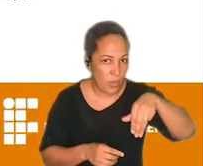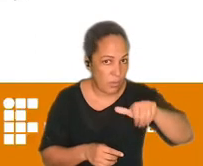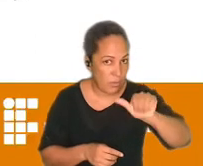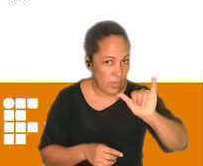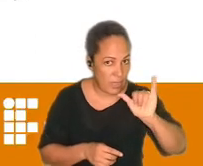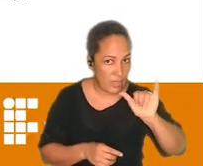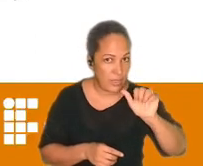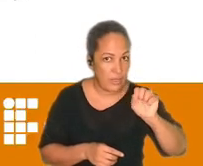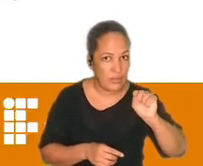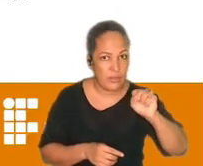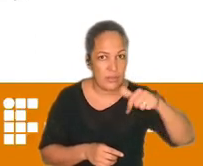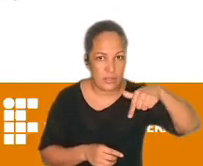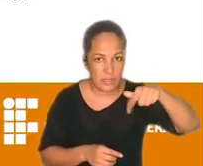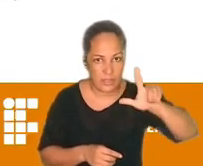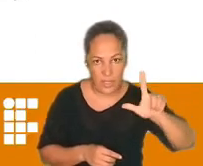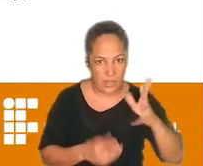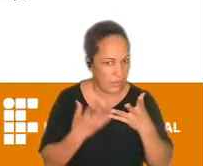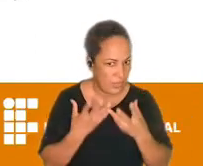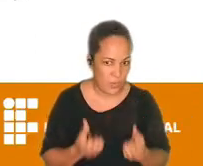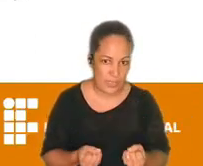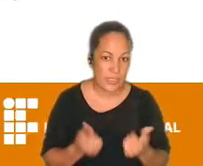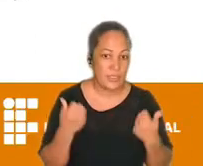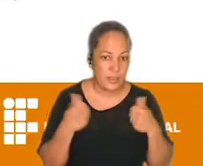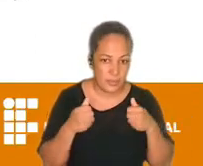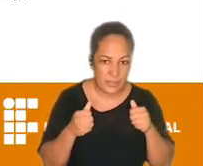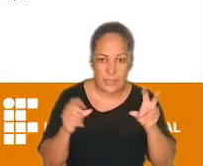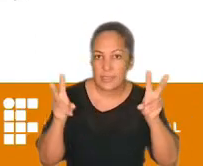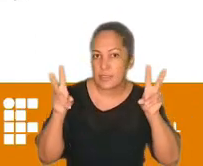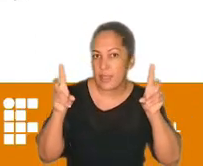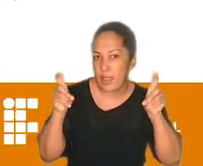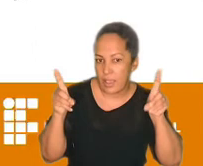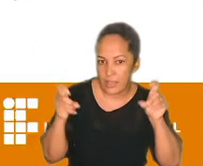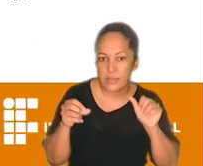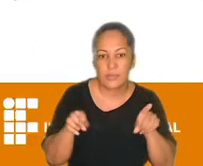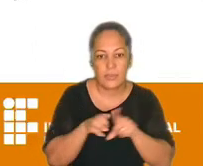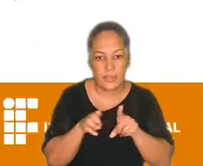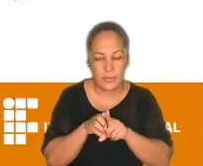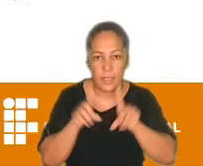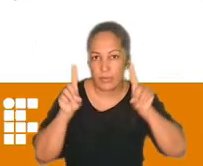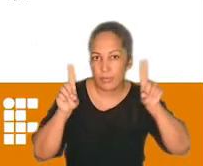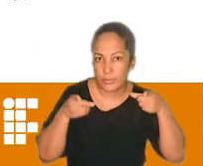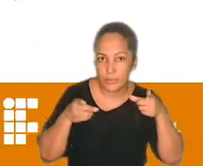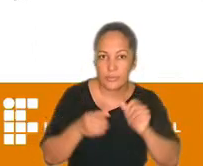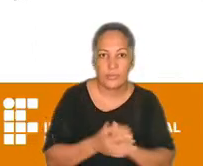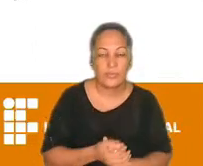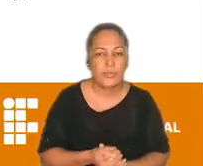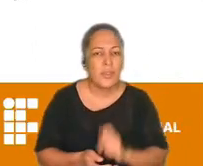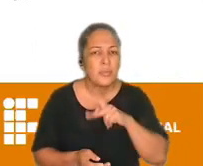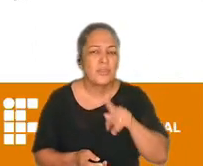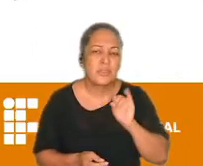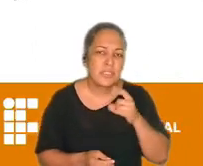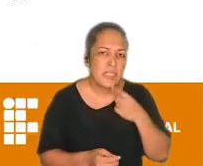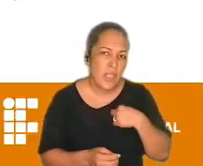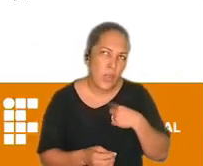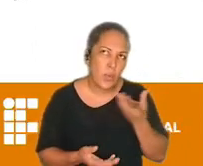tá bom? Então, eu preciso colocar entre aspas simples a data também, tá? Professor, e se eu colocar o seguinte, se eu, em vez de eu